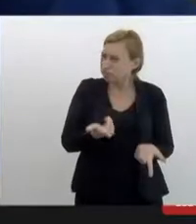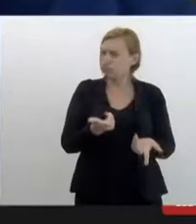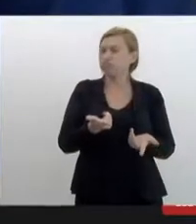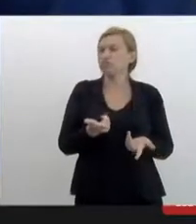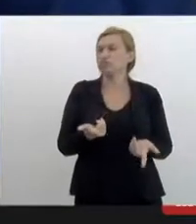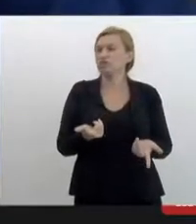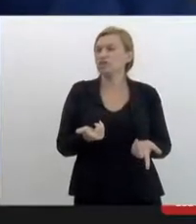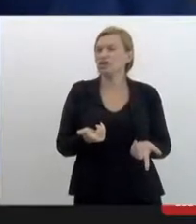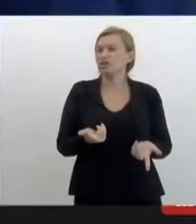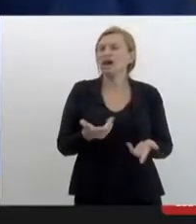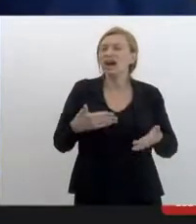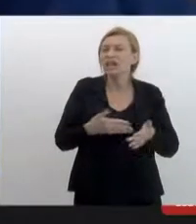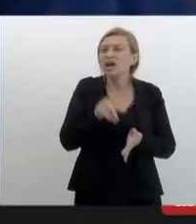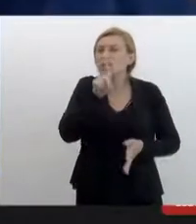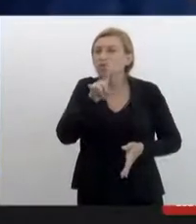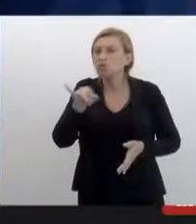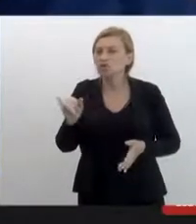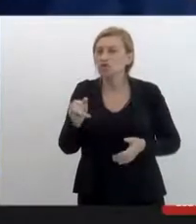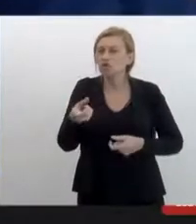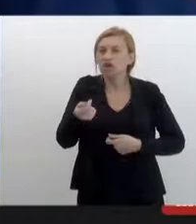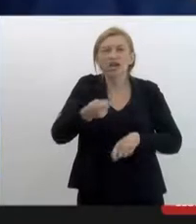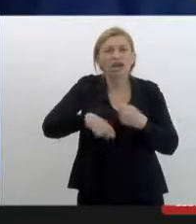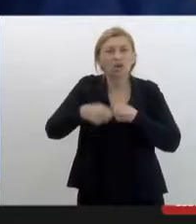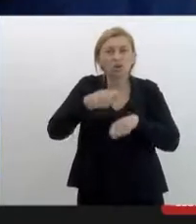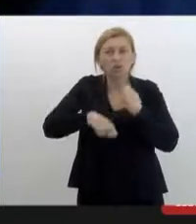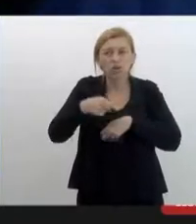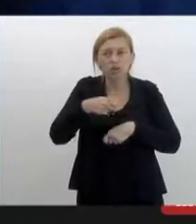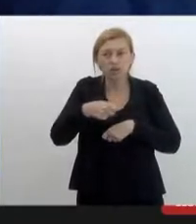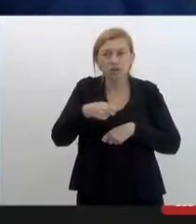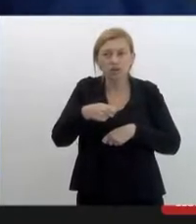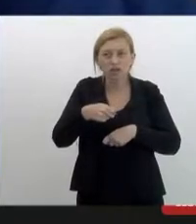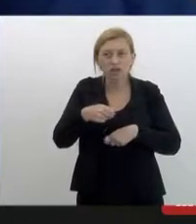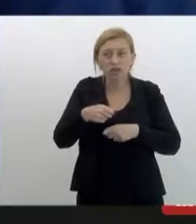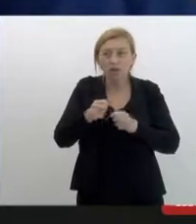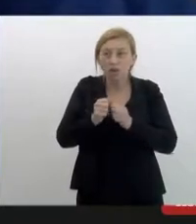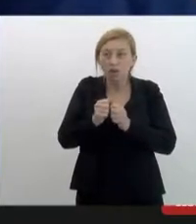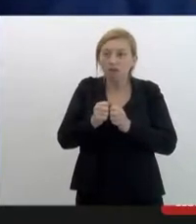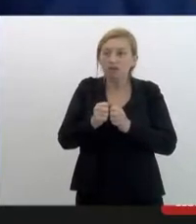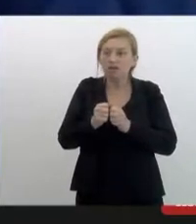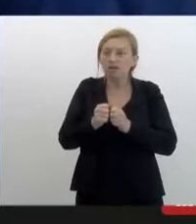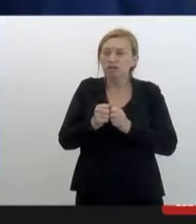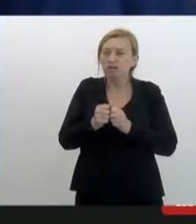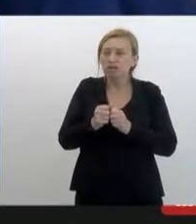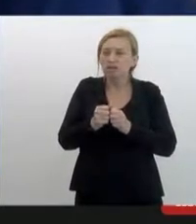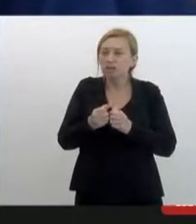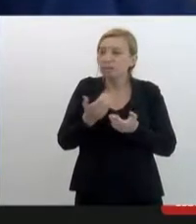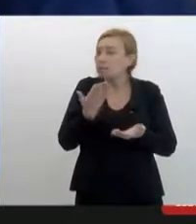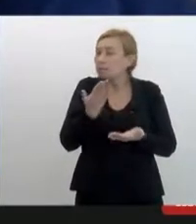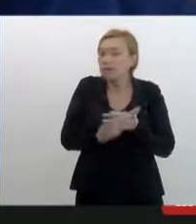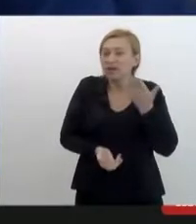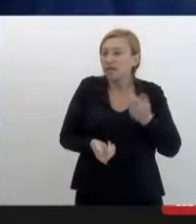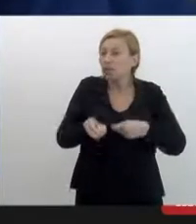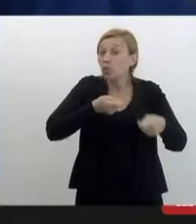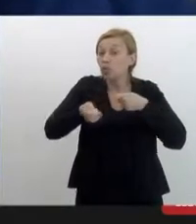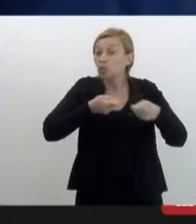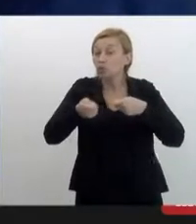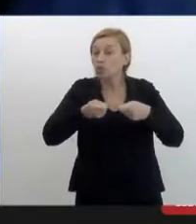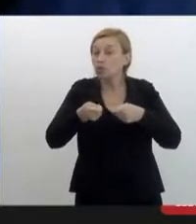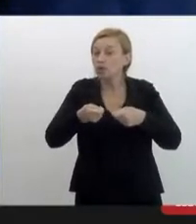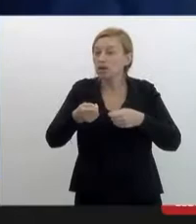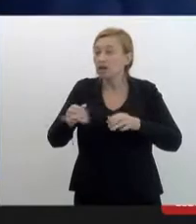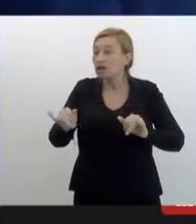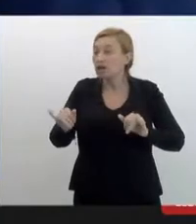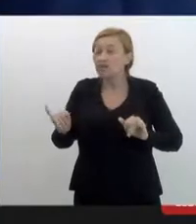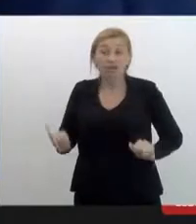vão sendo represadas, até um dia que a situação econômica faz com que elas estourem. E aí a Petrobras vai sofrer muito